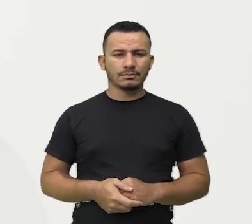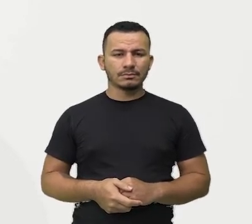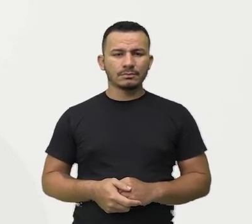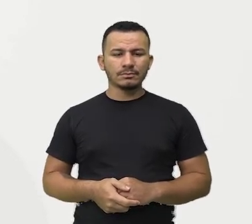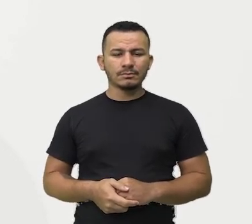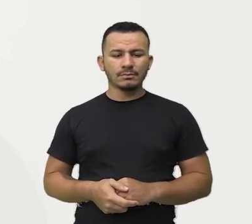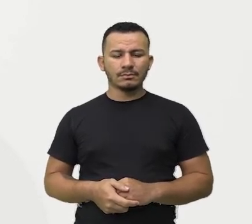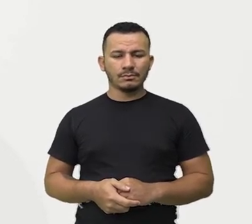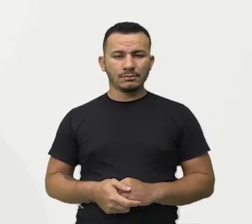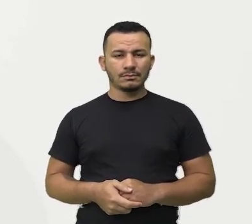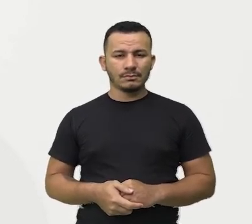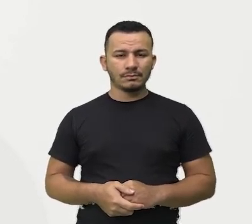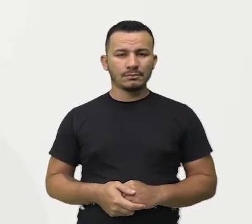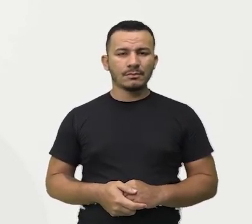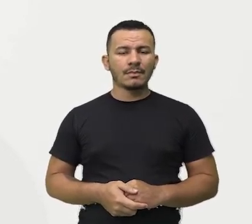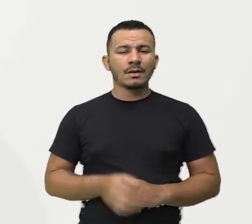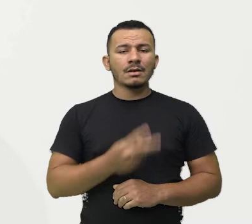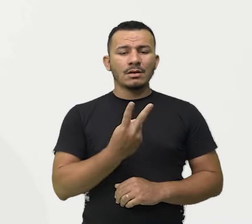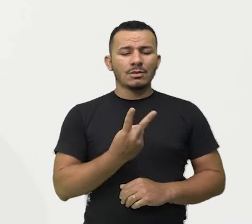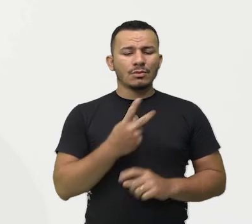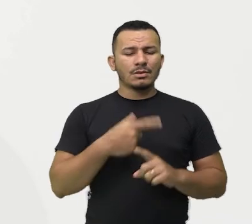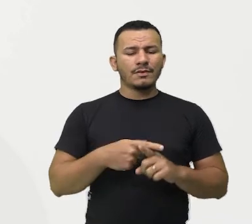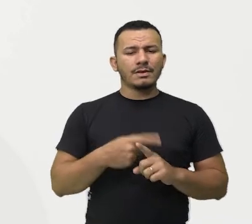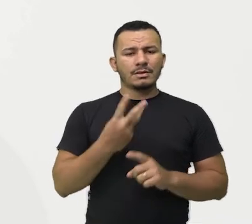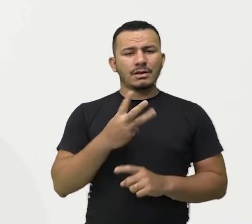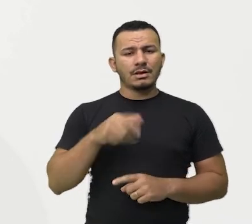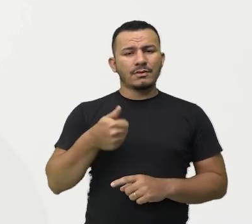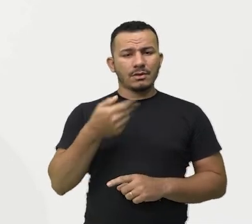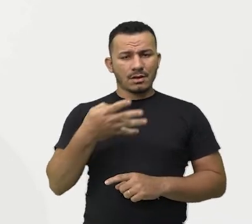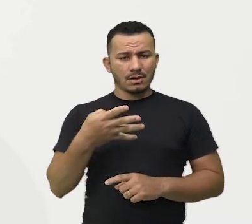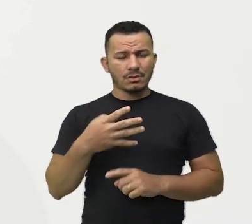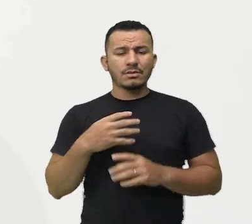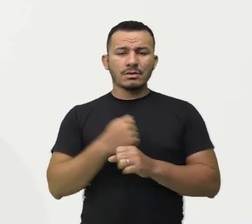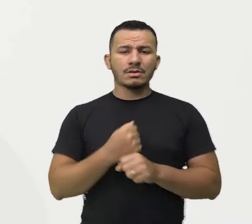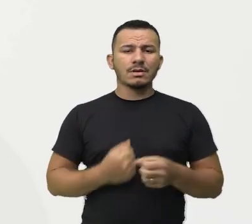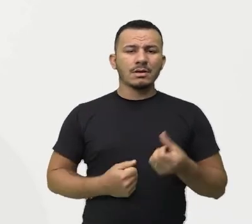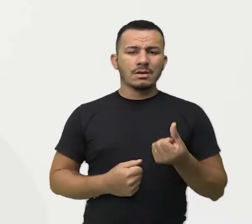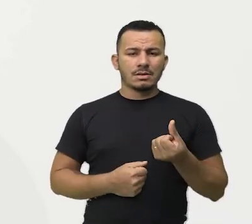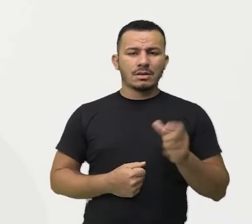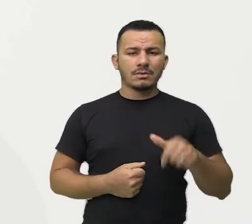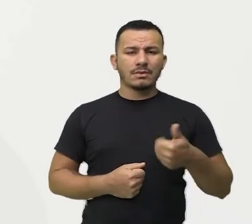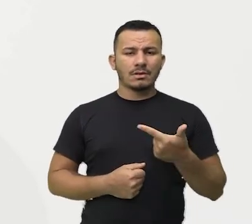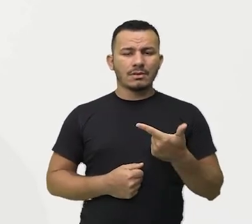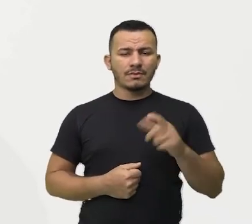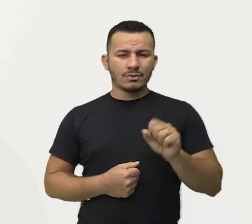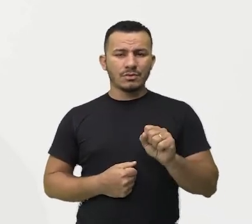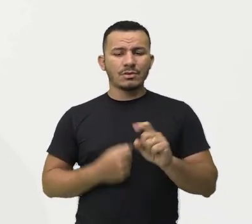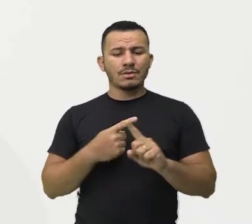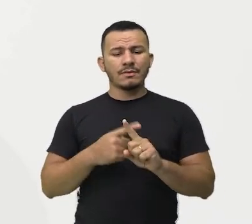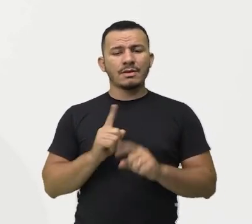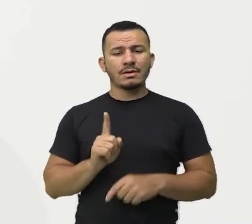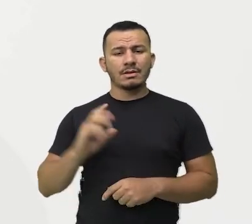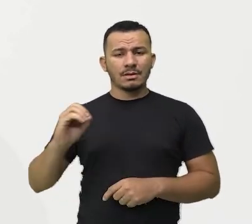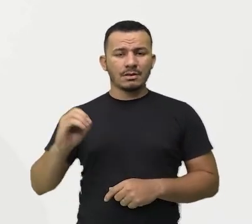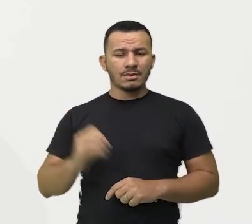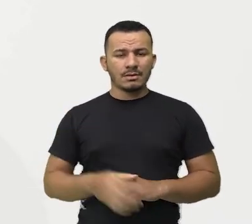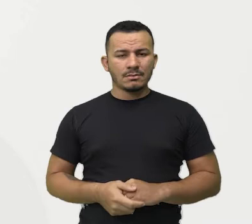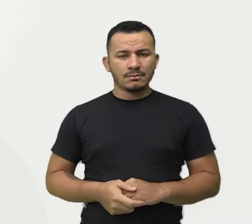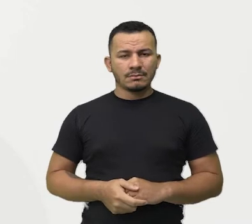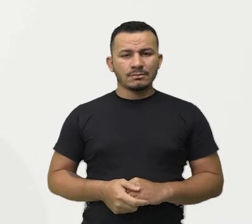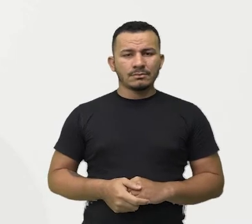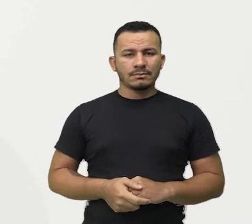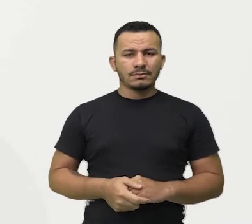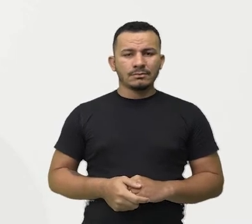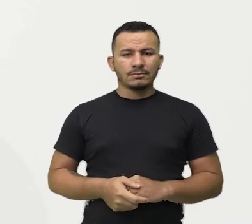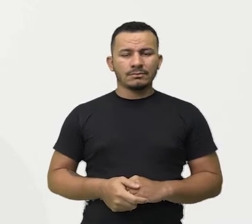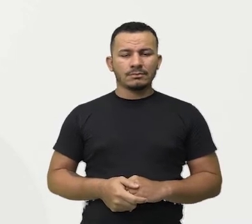misturar. Feito isso, ó, vem comigo. 2 vezes 3,14 é 6,28,